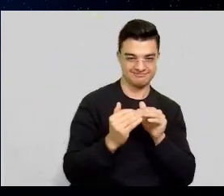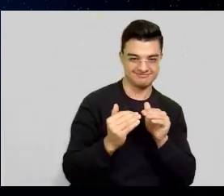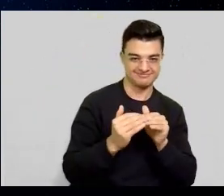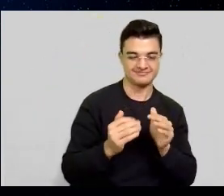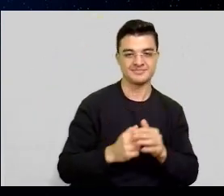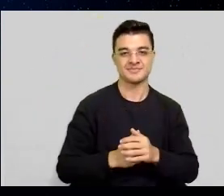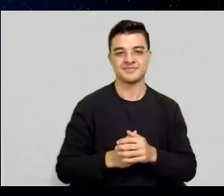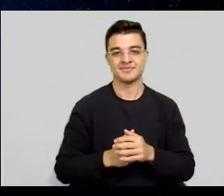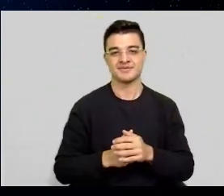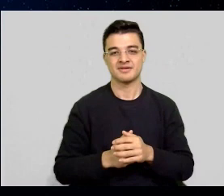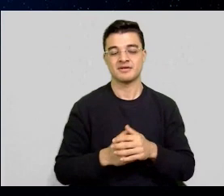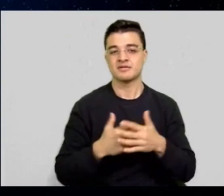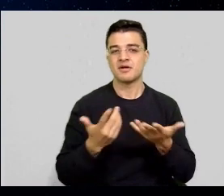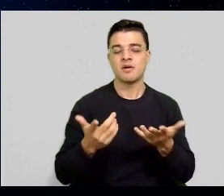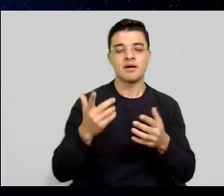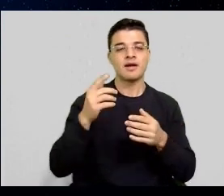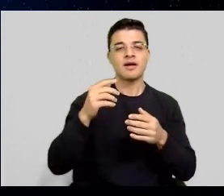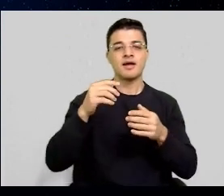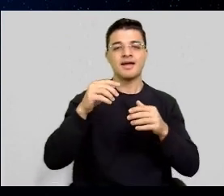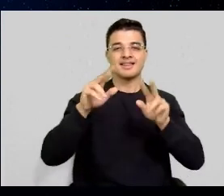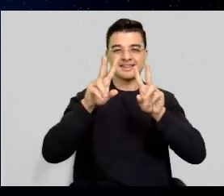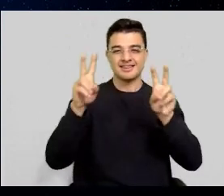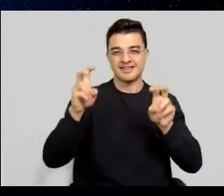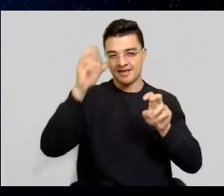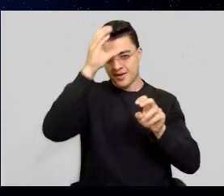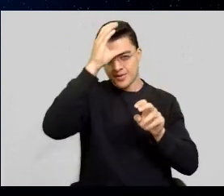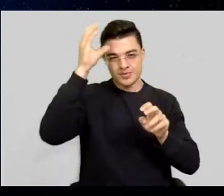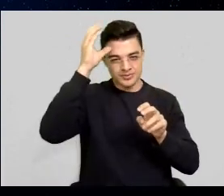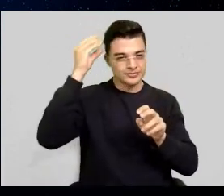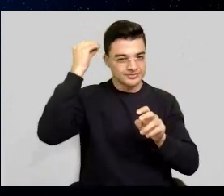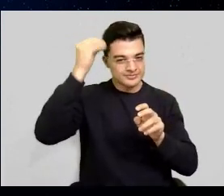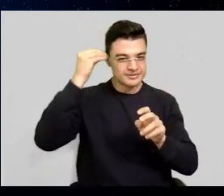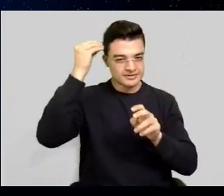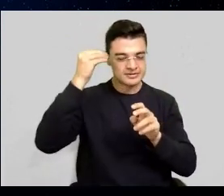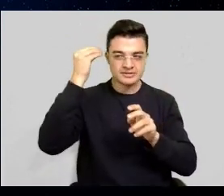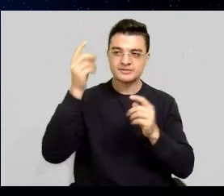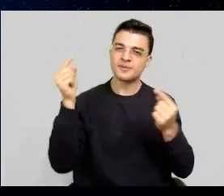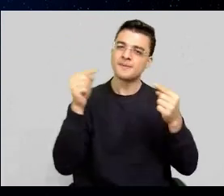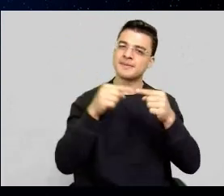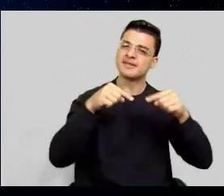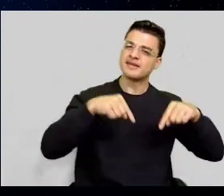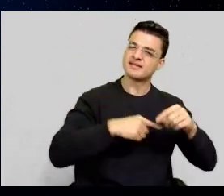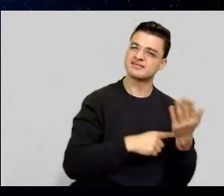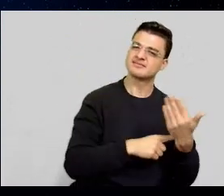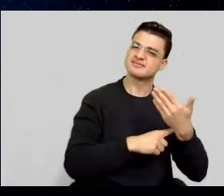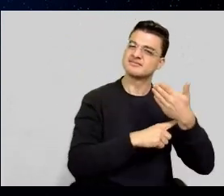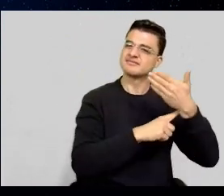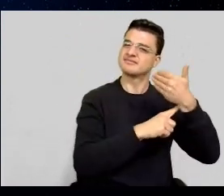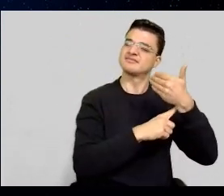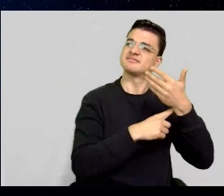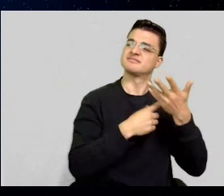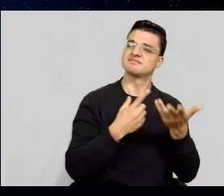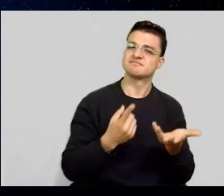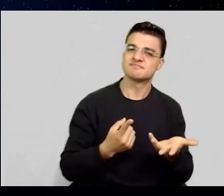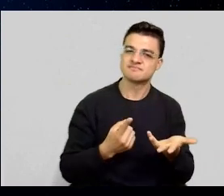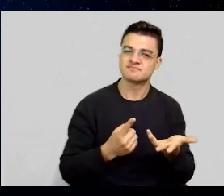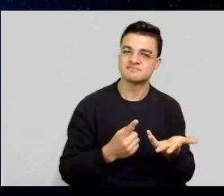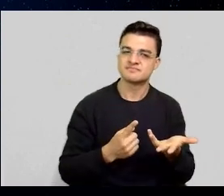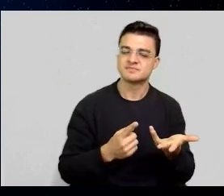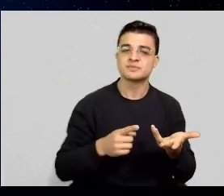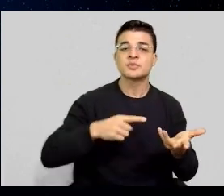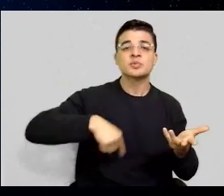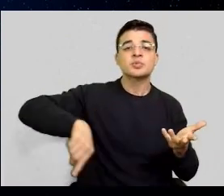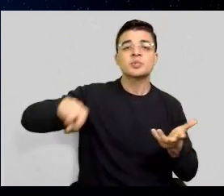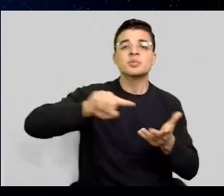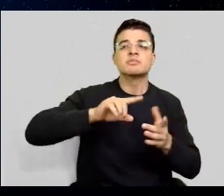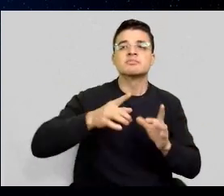com tudo isso? Qual é a real importância da nossa trilha em um evento de tecnologia, né? Qual a conexão que nós estamos